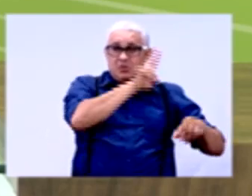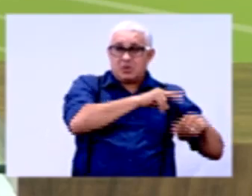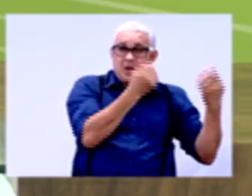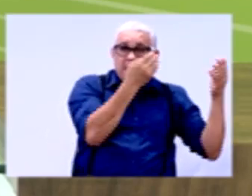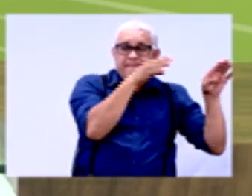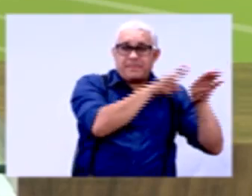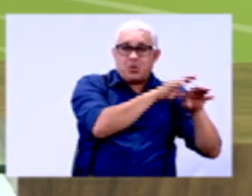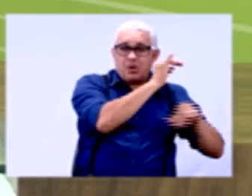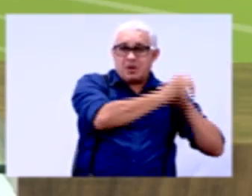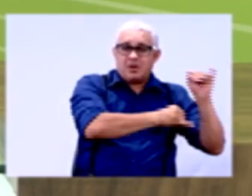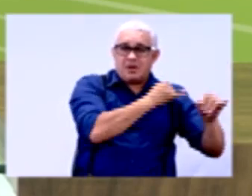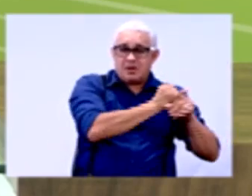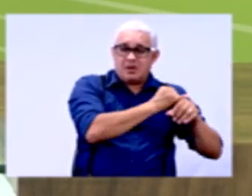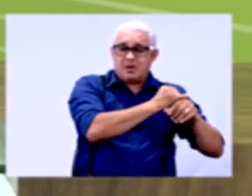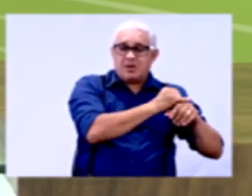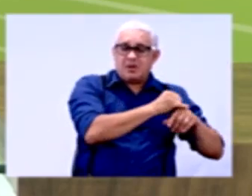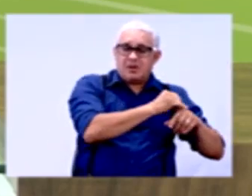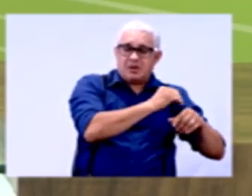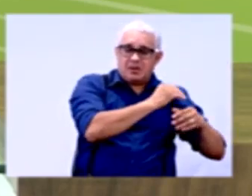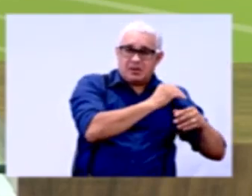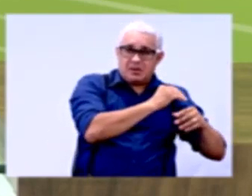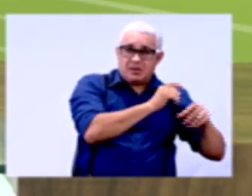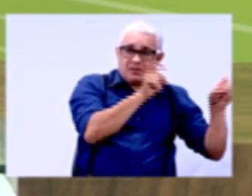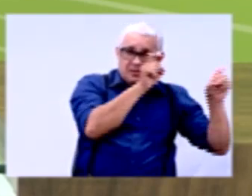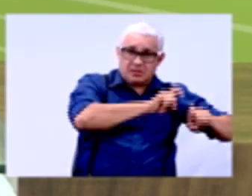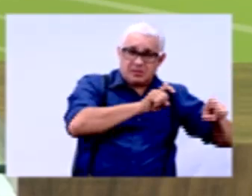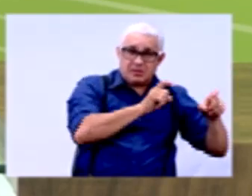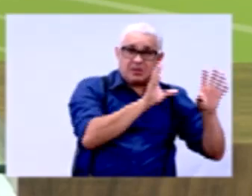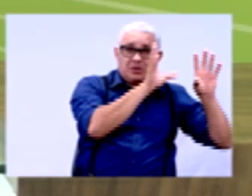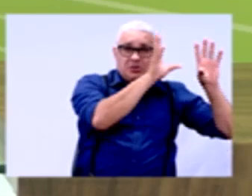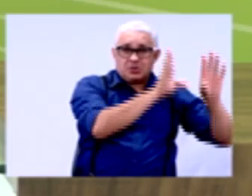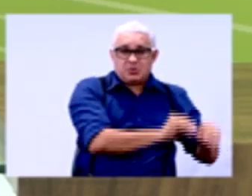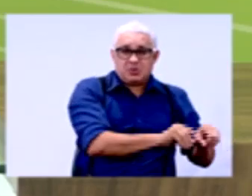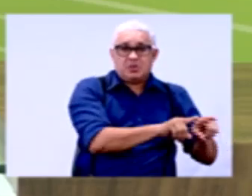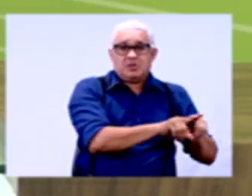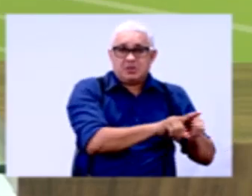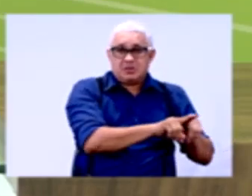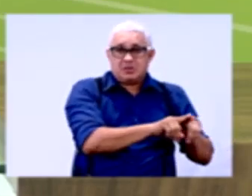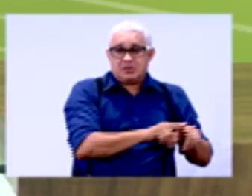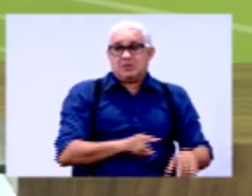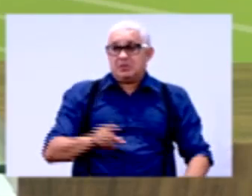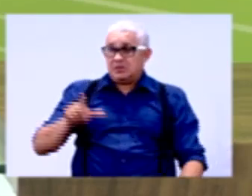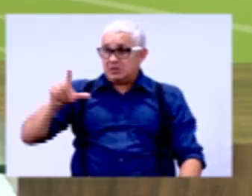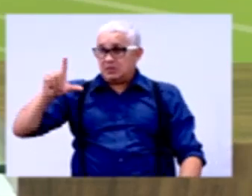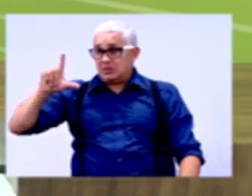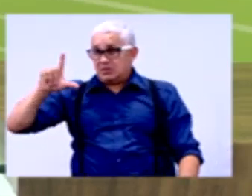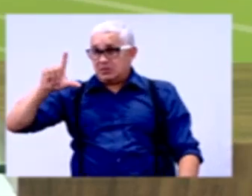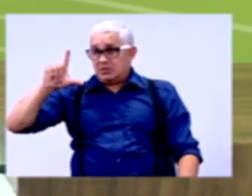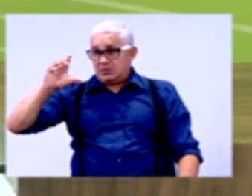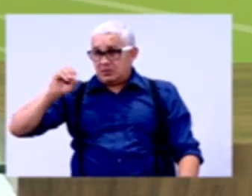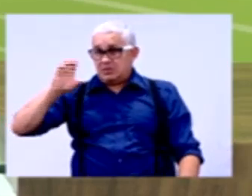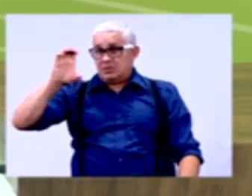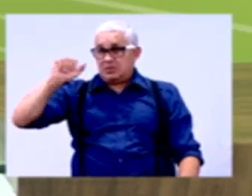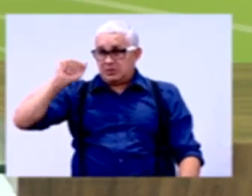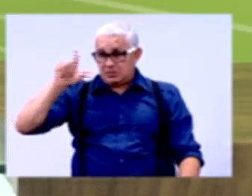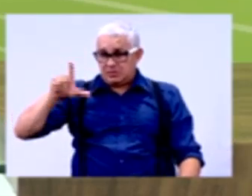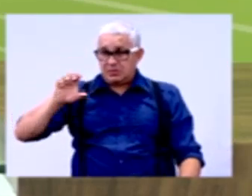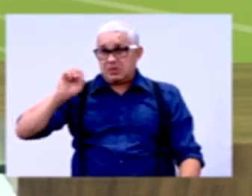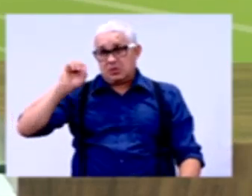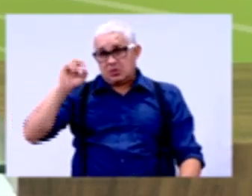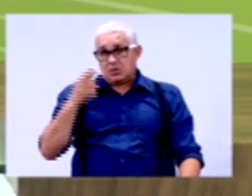encerra a sessão, essa informação ela deixa de existir. E o armazenamento local ou persistente, a